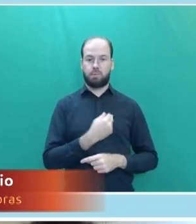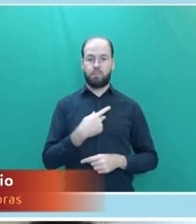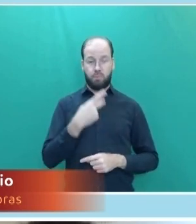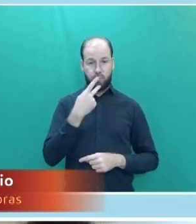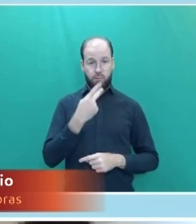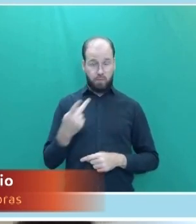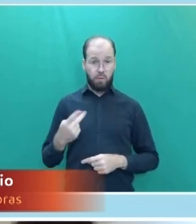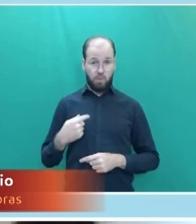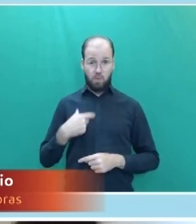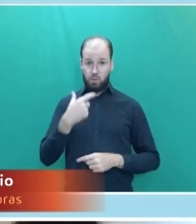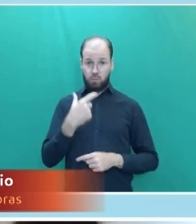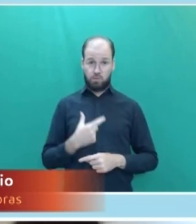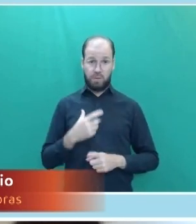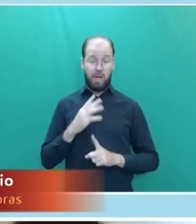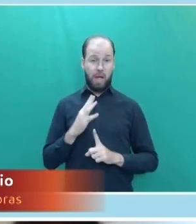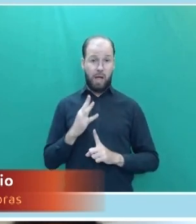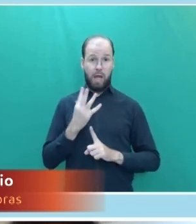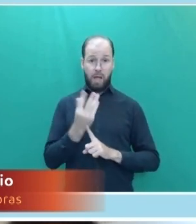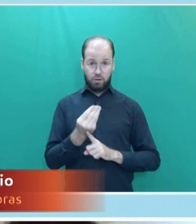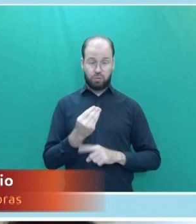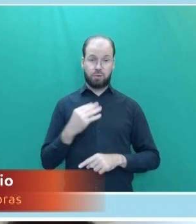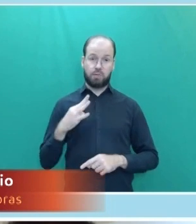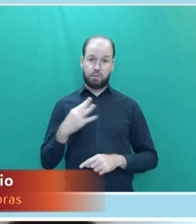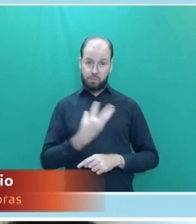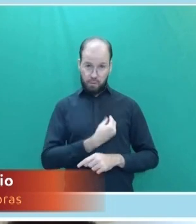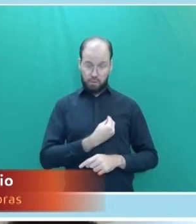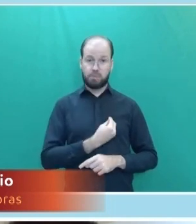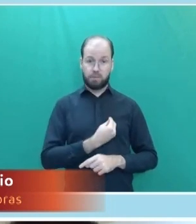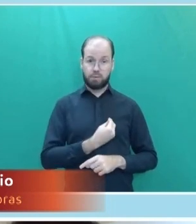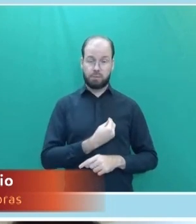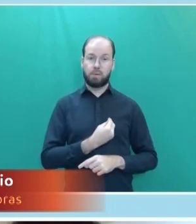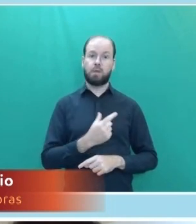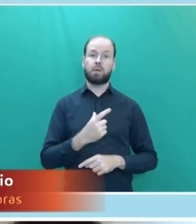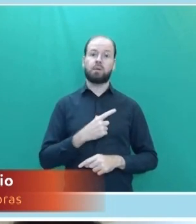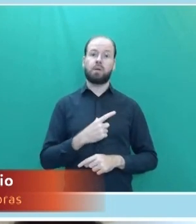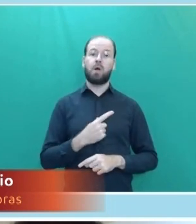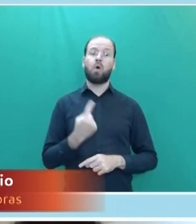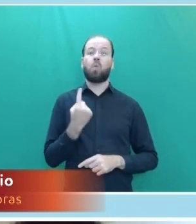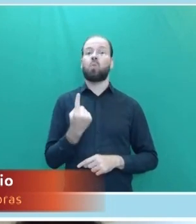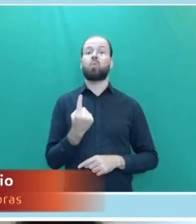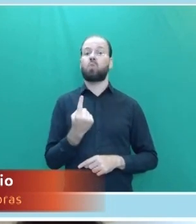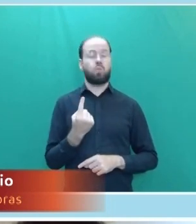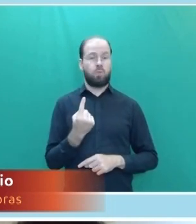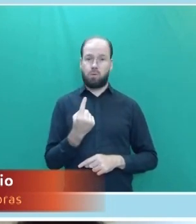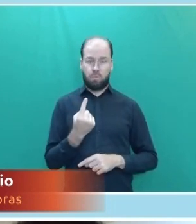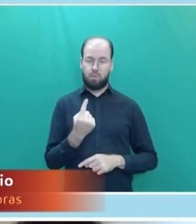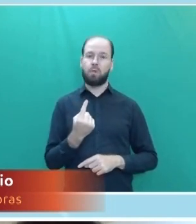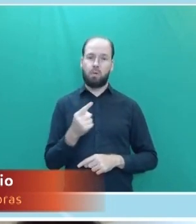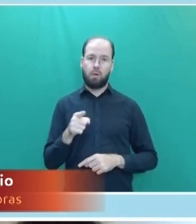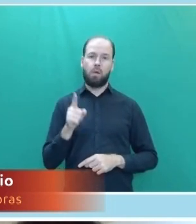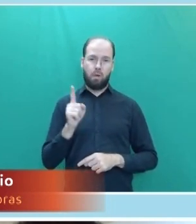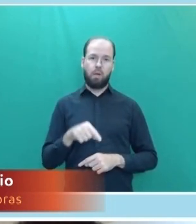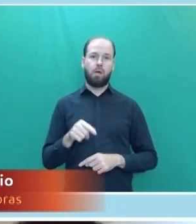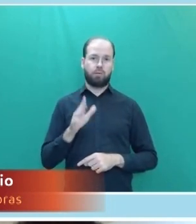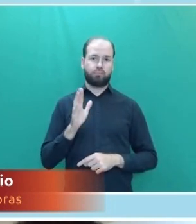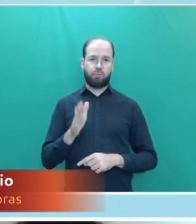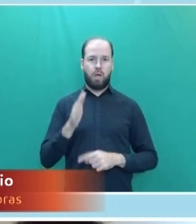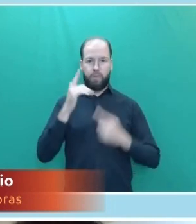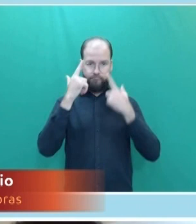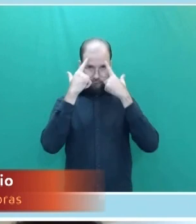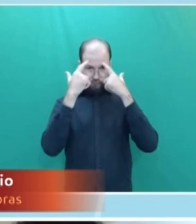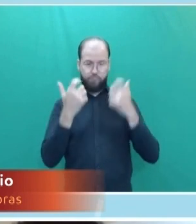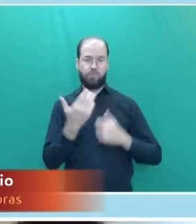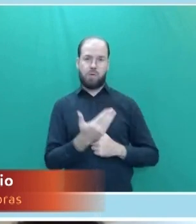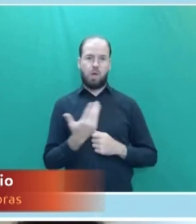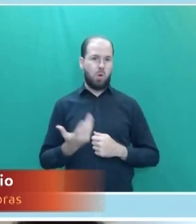uma artista trans, que só tenha uma, né? Porque aí também isso por si só já é uma violência,